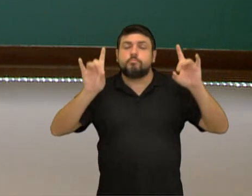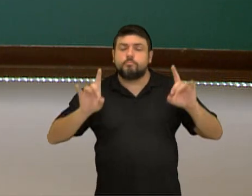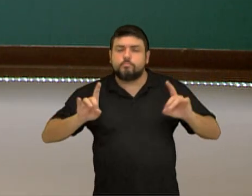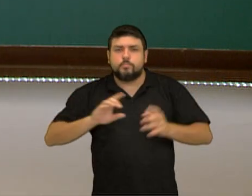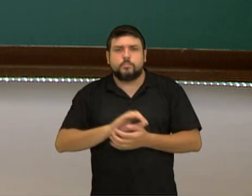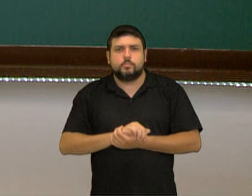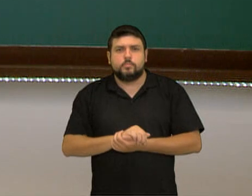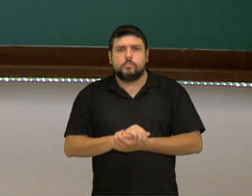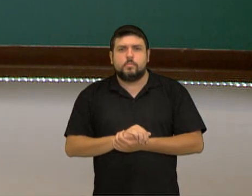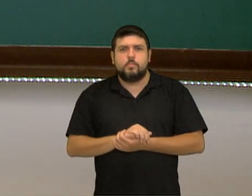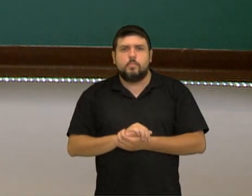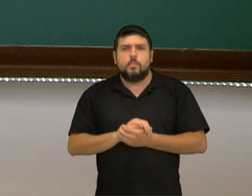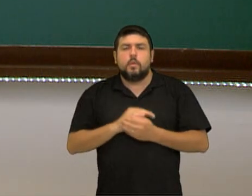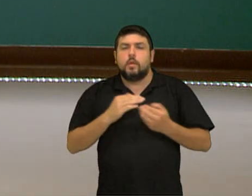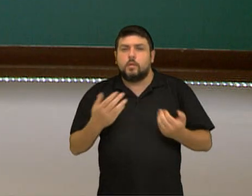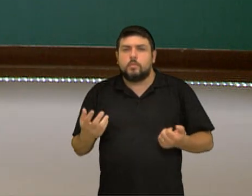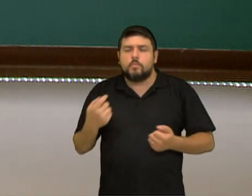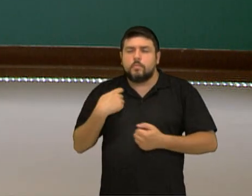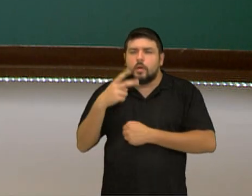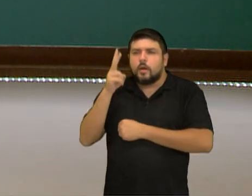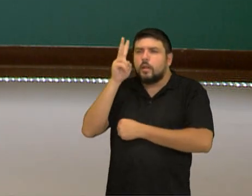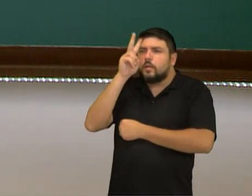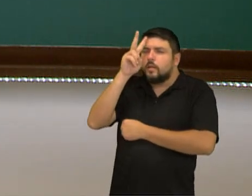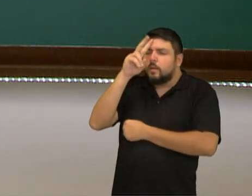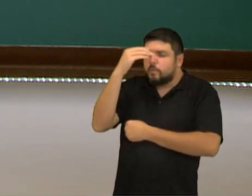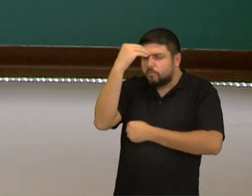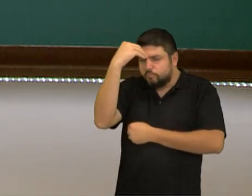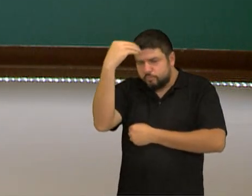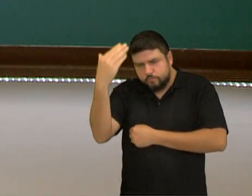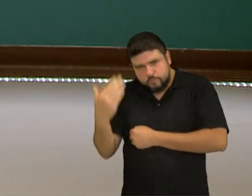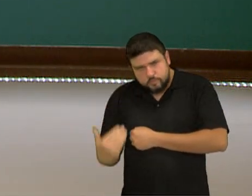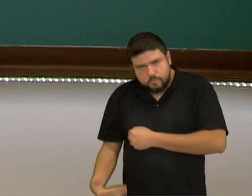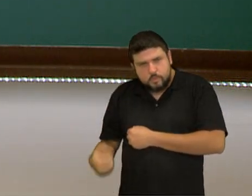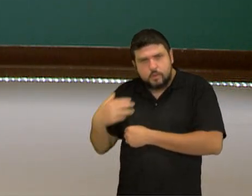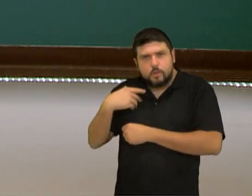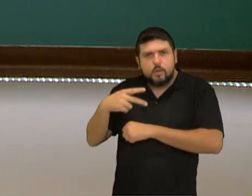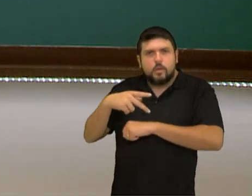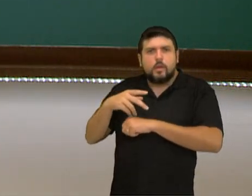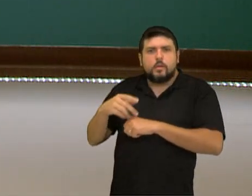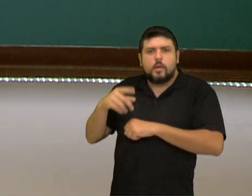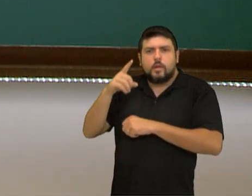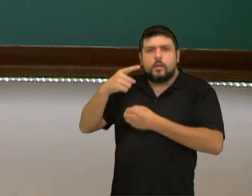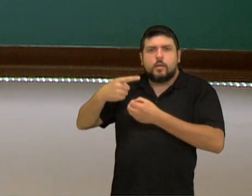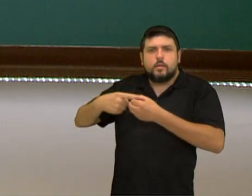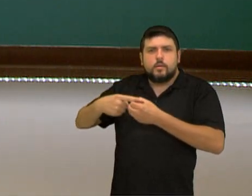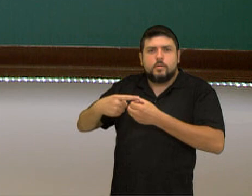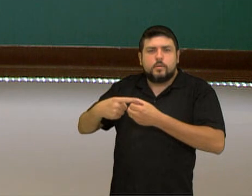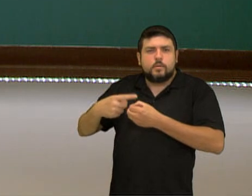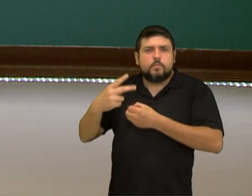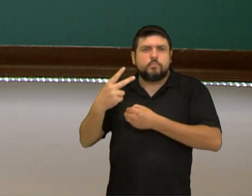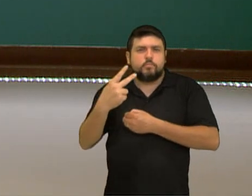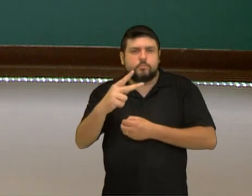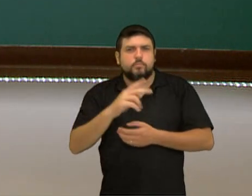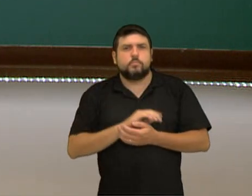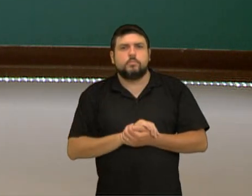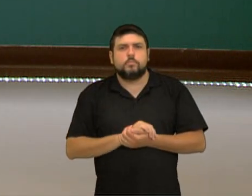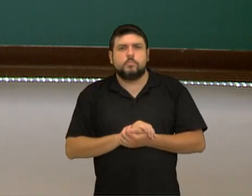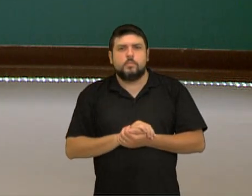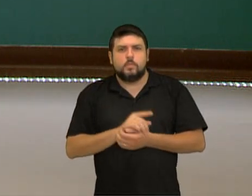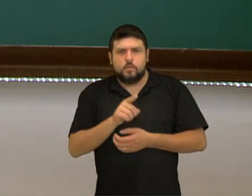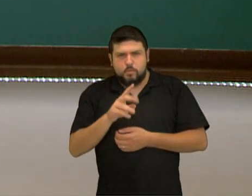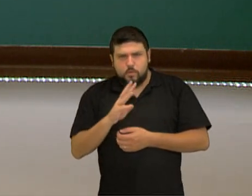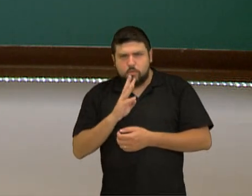Então, relembrar essas datas especiais ajuda a formar a identidade da sua cidade. Você conhece todas as